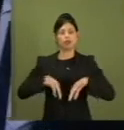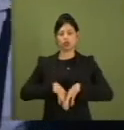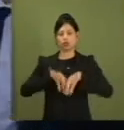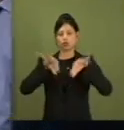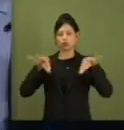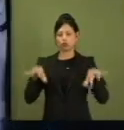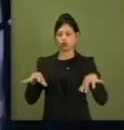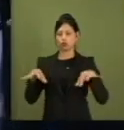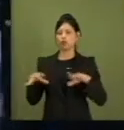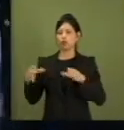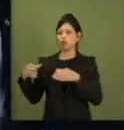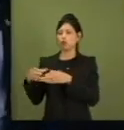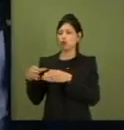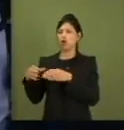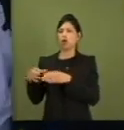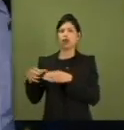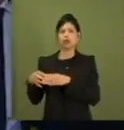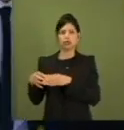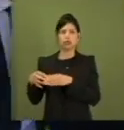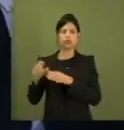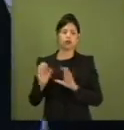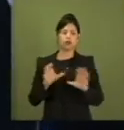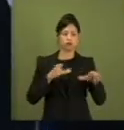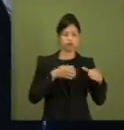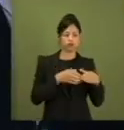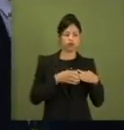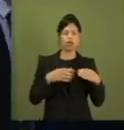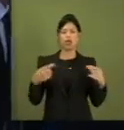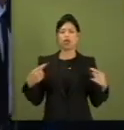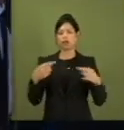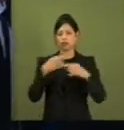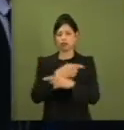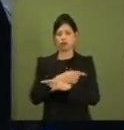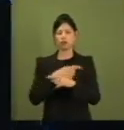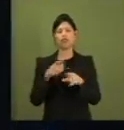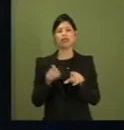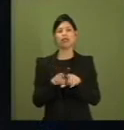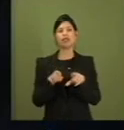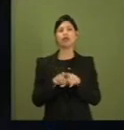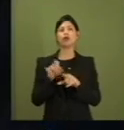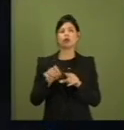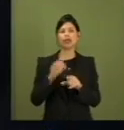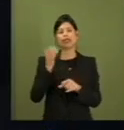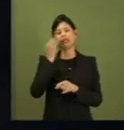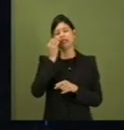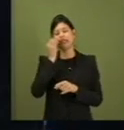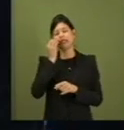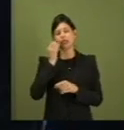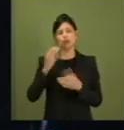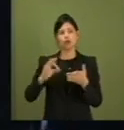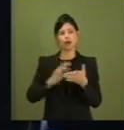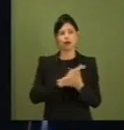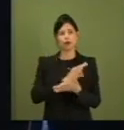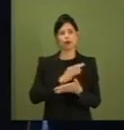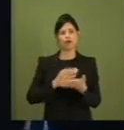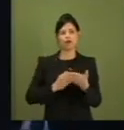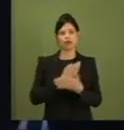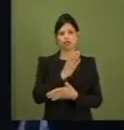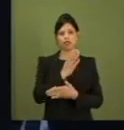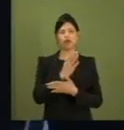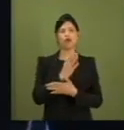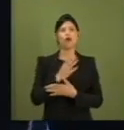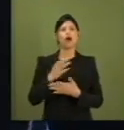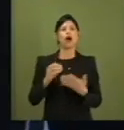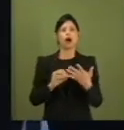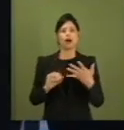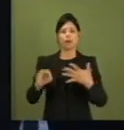situação, para que a gente aprove a política de cotas, que é, na verdade, a atualização. E o presidente Davi